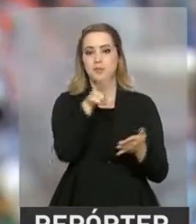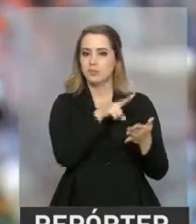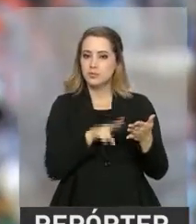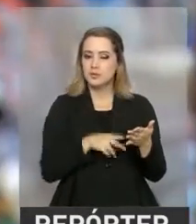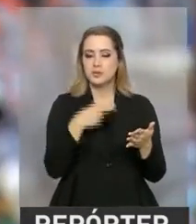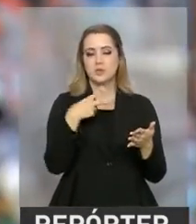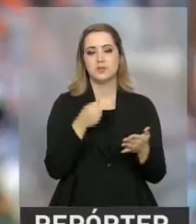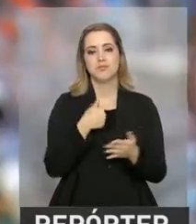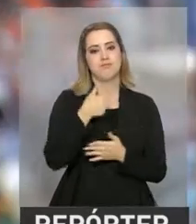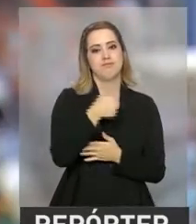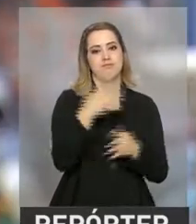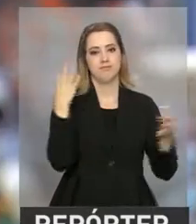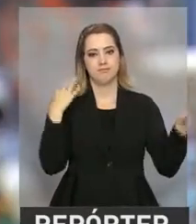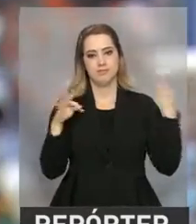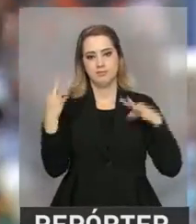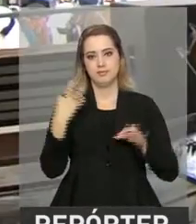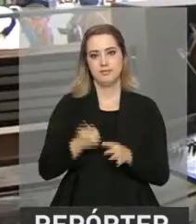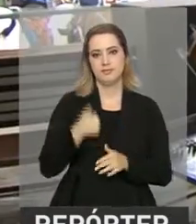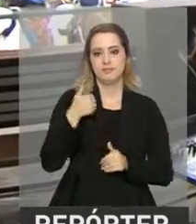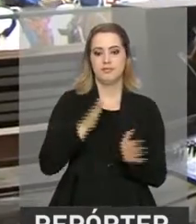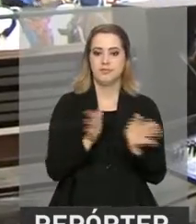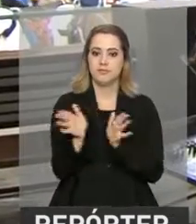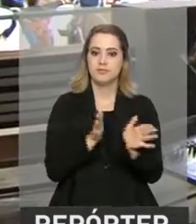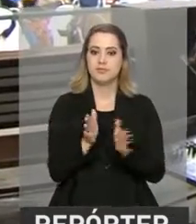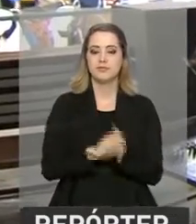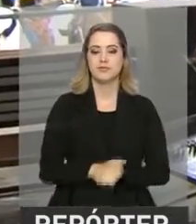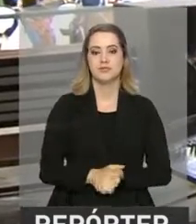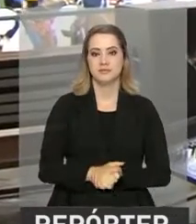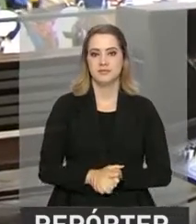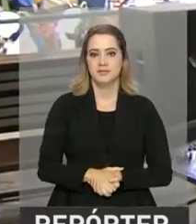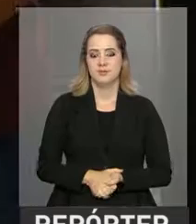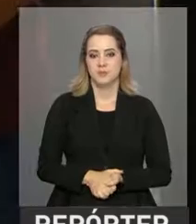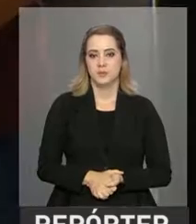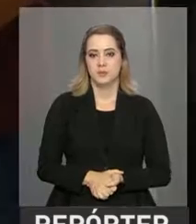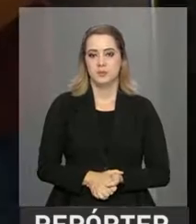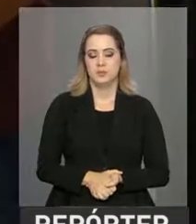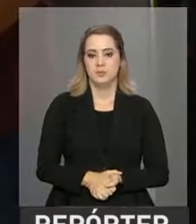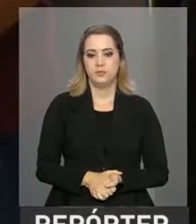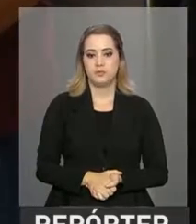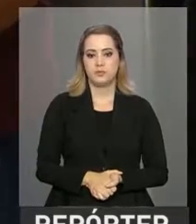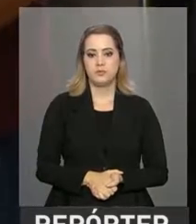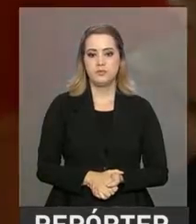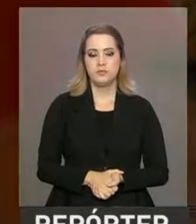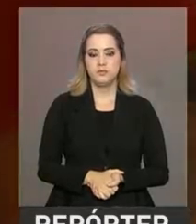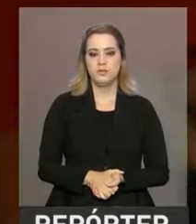lugares e tornando o turismo mais acessível. O senhor quer